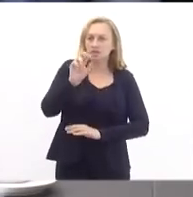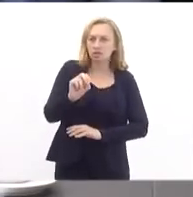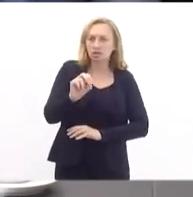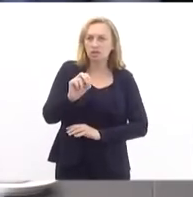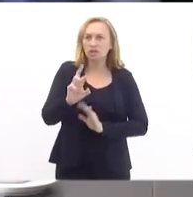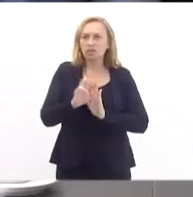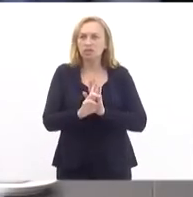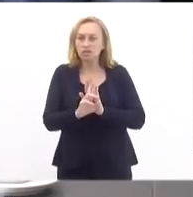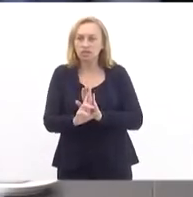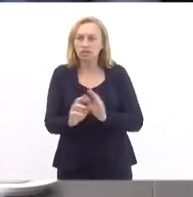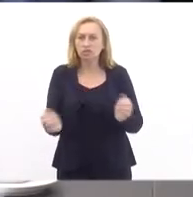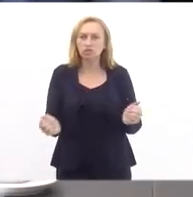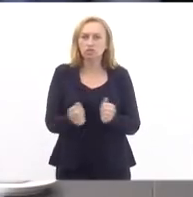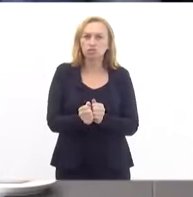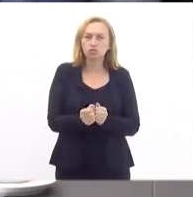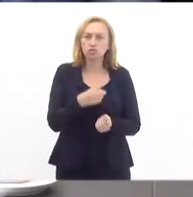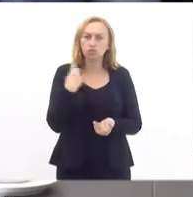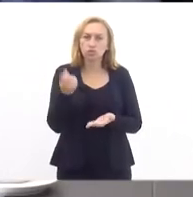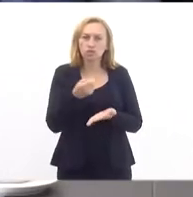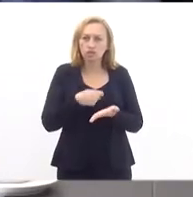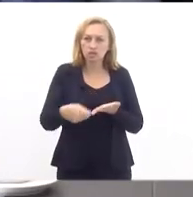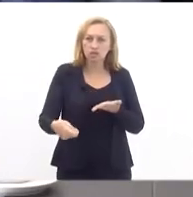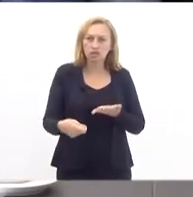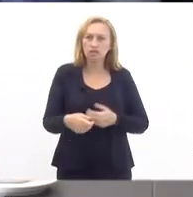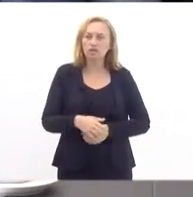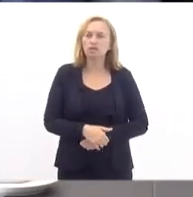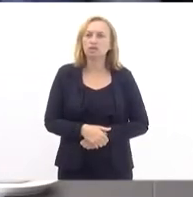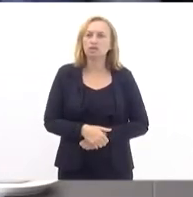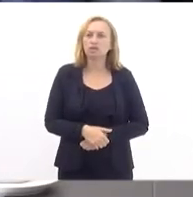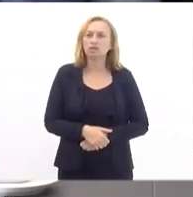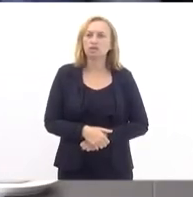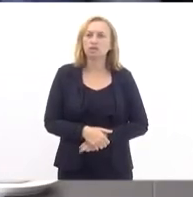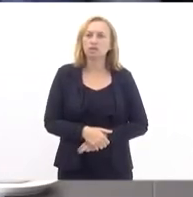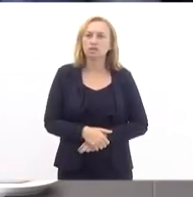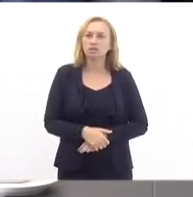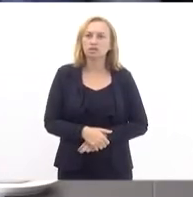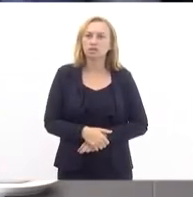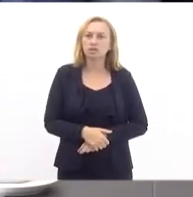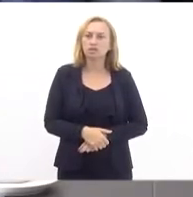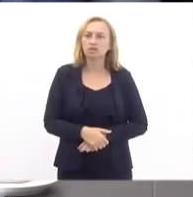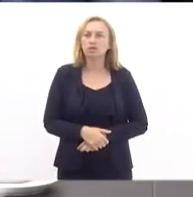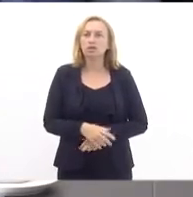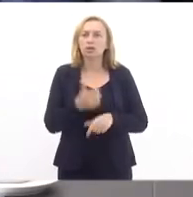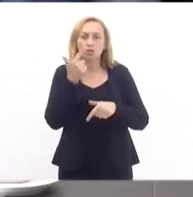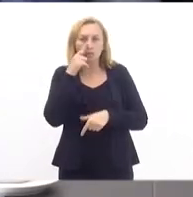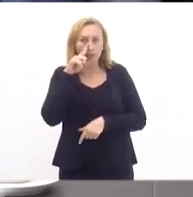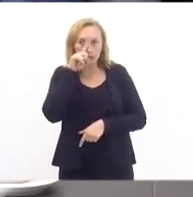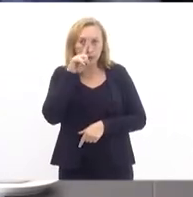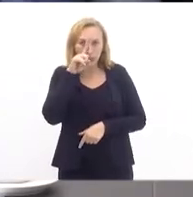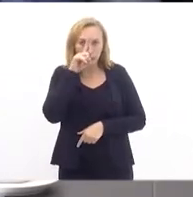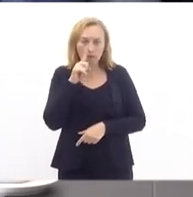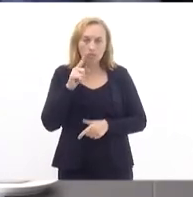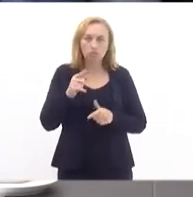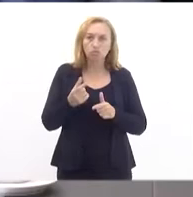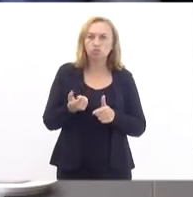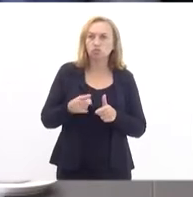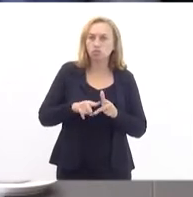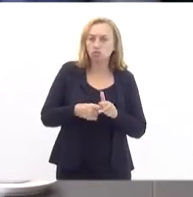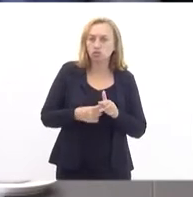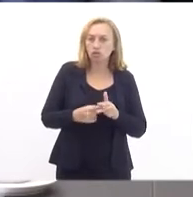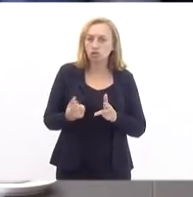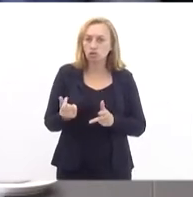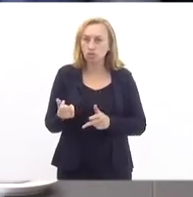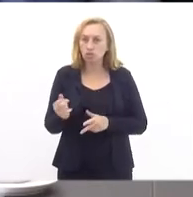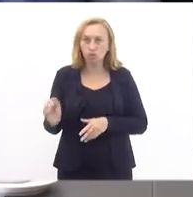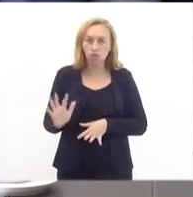civil assinando junto com a gente aqui, apontando a calamidade, o perigo de se implementar um reajuste tão alto, né,